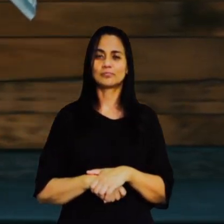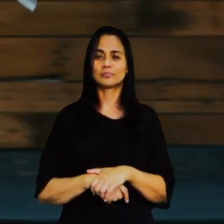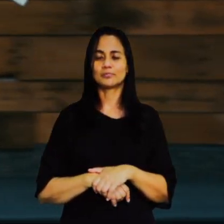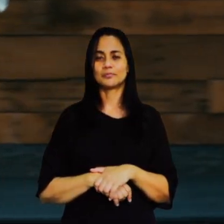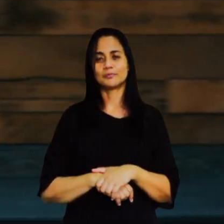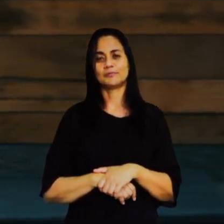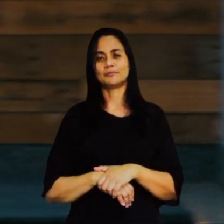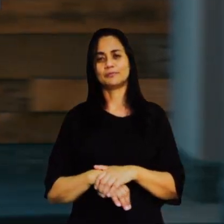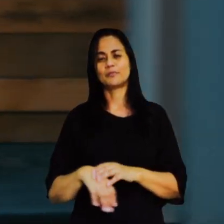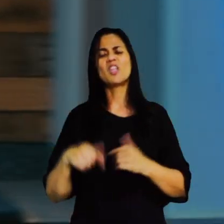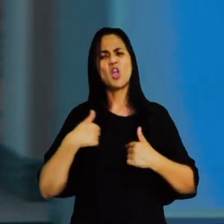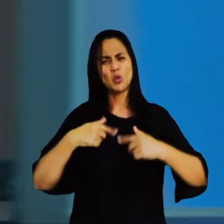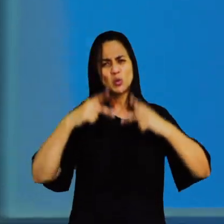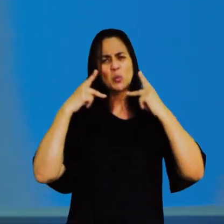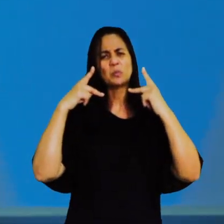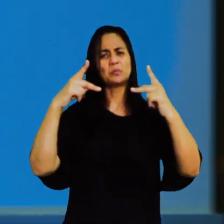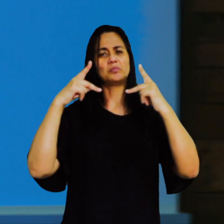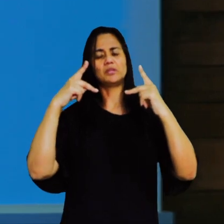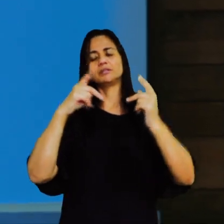Estou pregando.